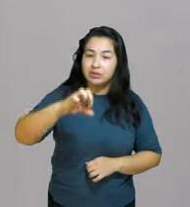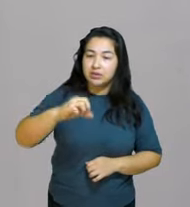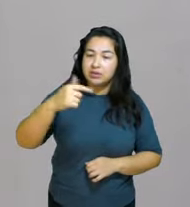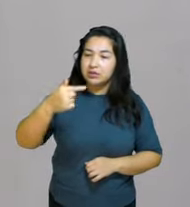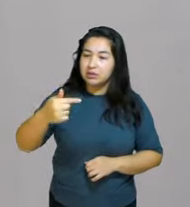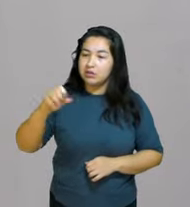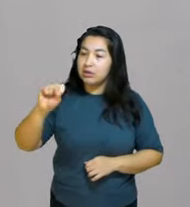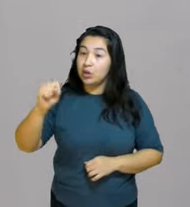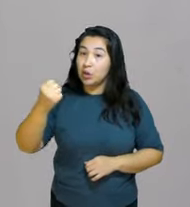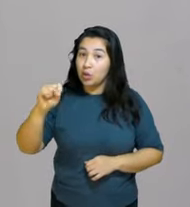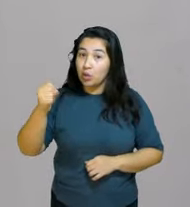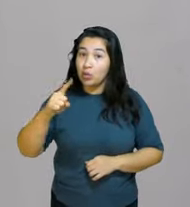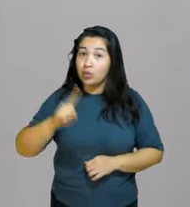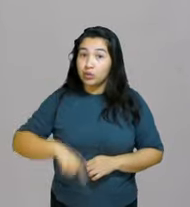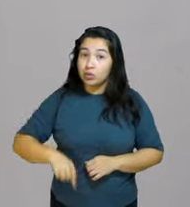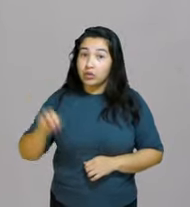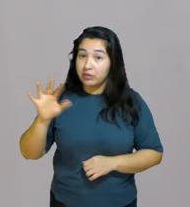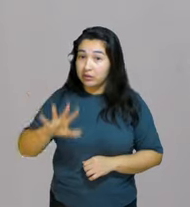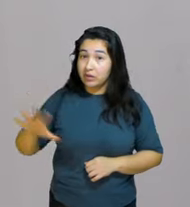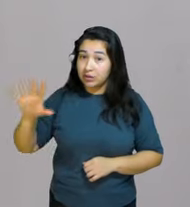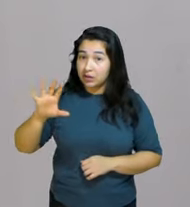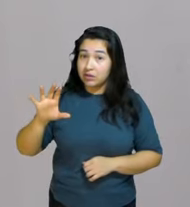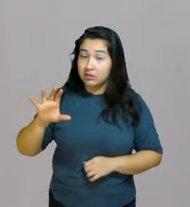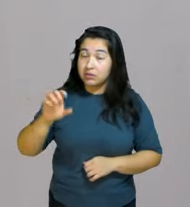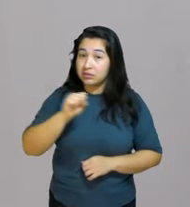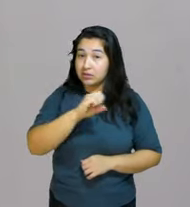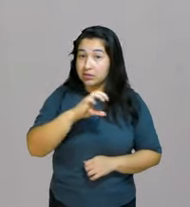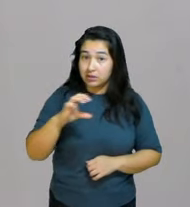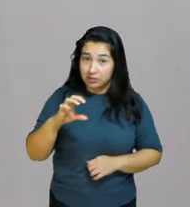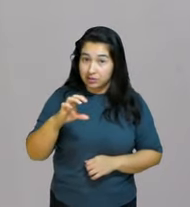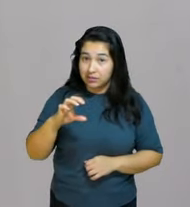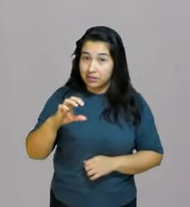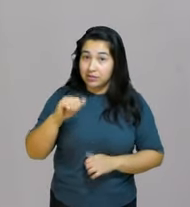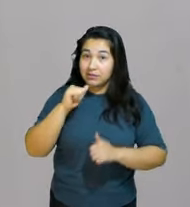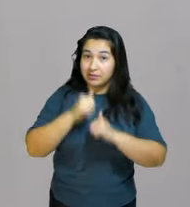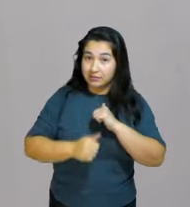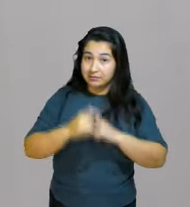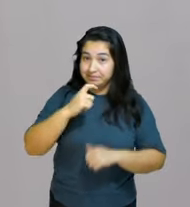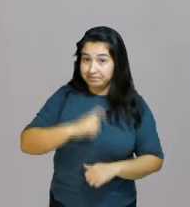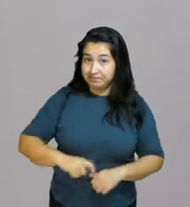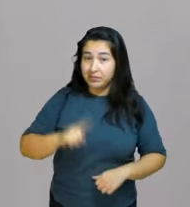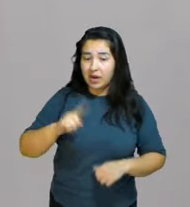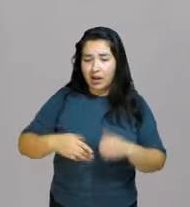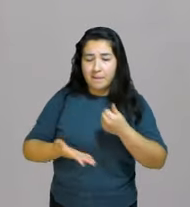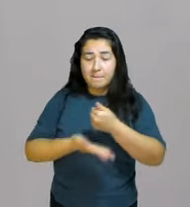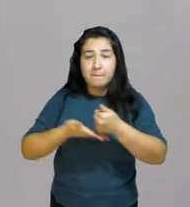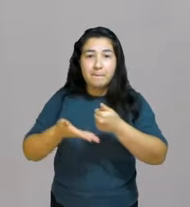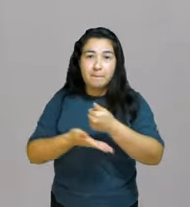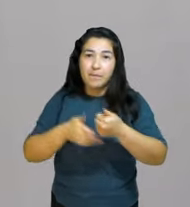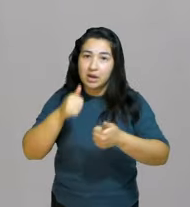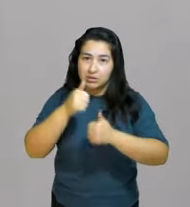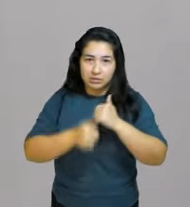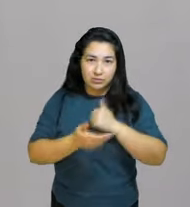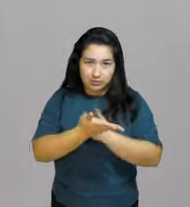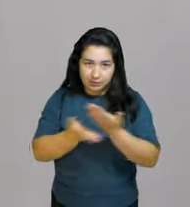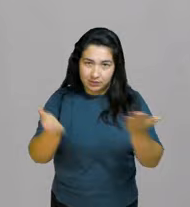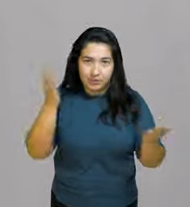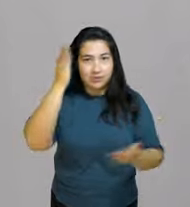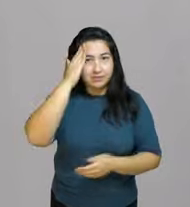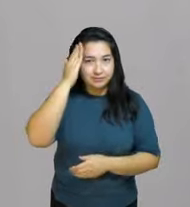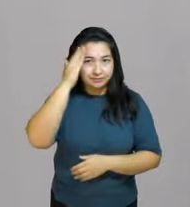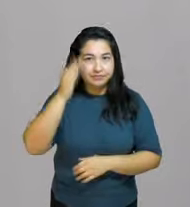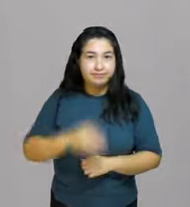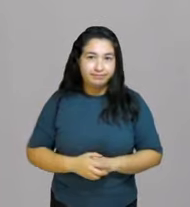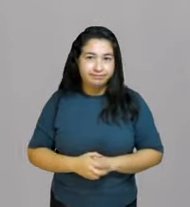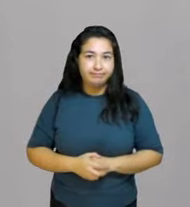em Federação Catarinense de Atletismo. É uma modalidade que é a base do esporte, todos sabem disso, correr,